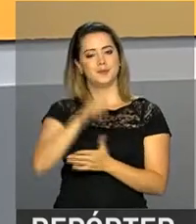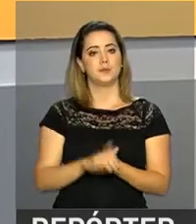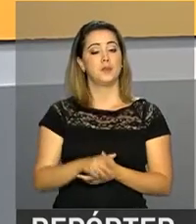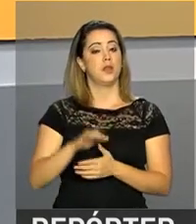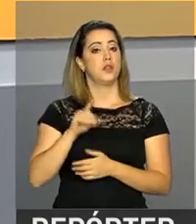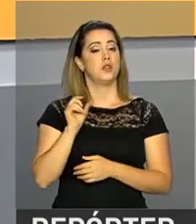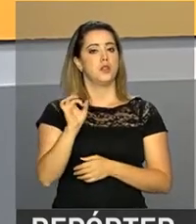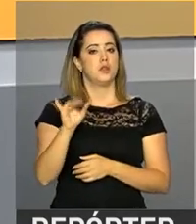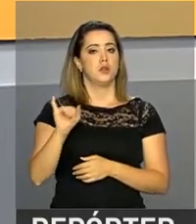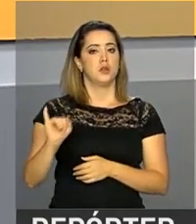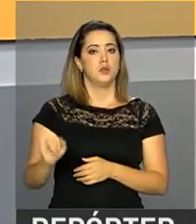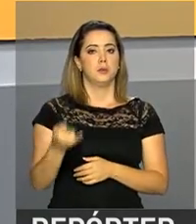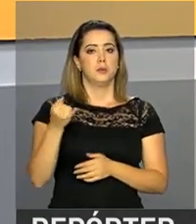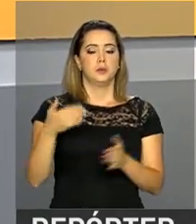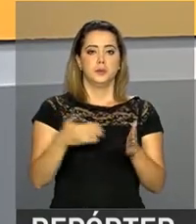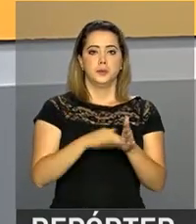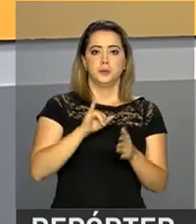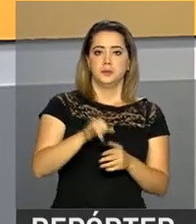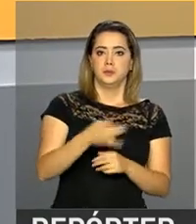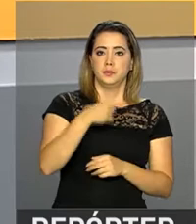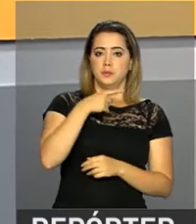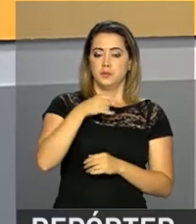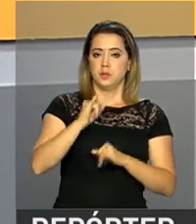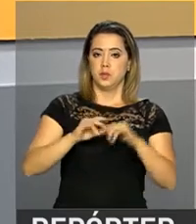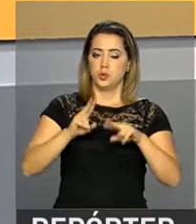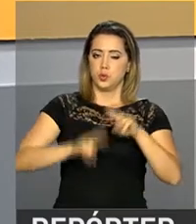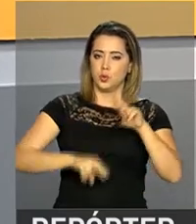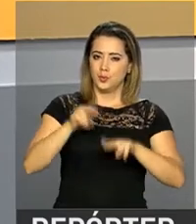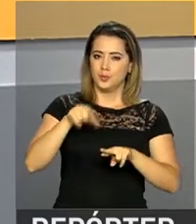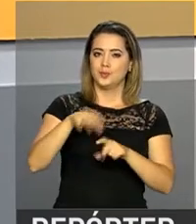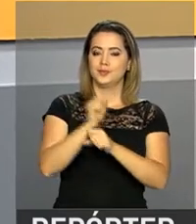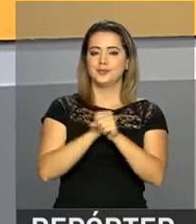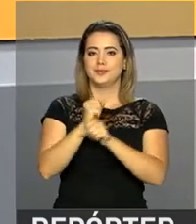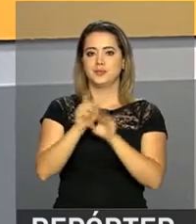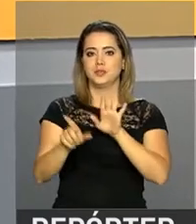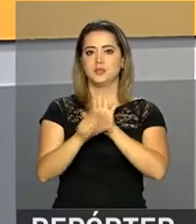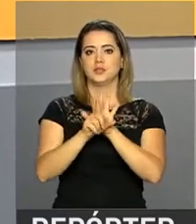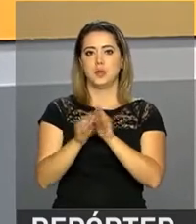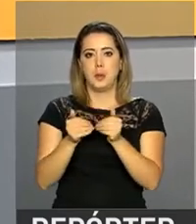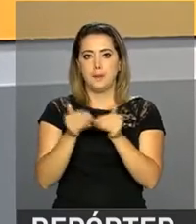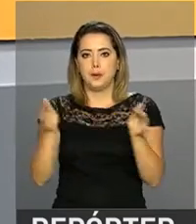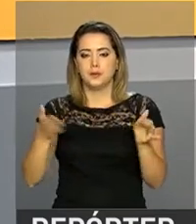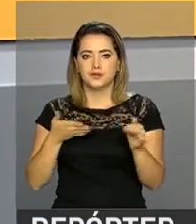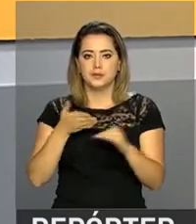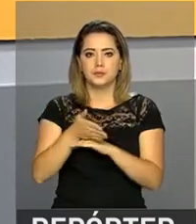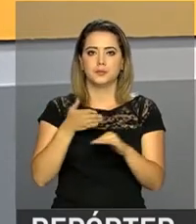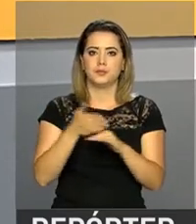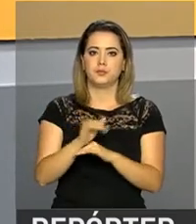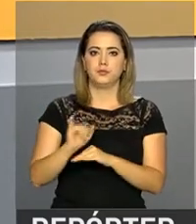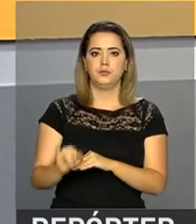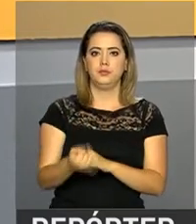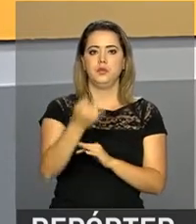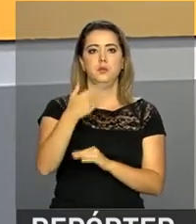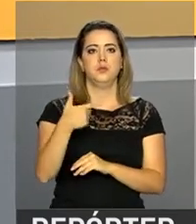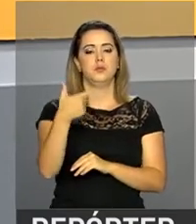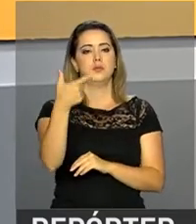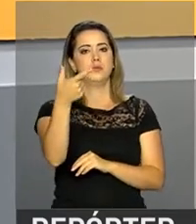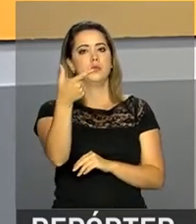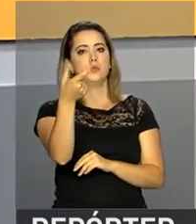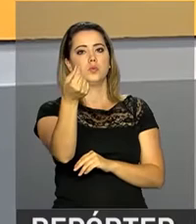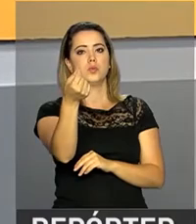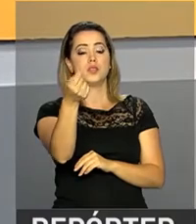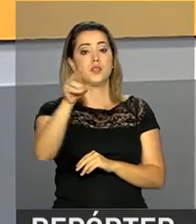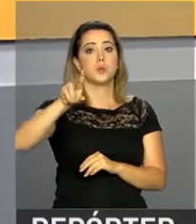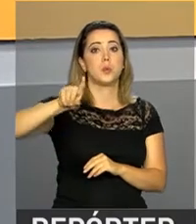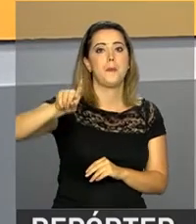Aprendizagem. Apenas entre janeiro e junho deste ano, a lei foi a porta que garantiu as primeiras oportunidades para mais